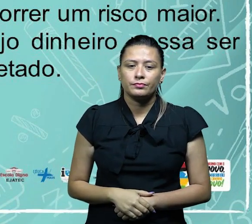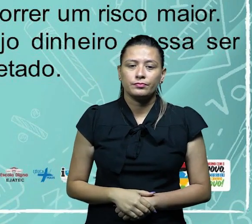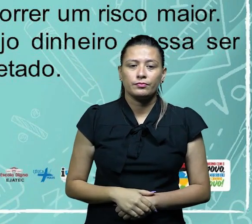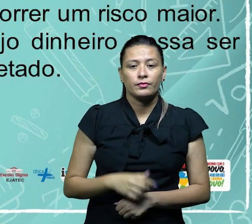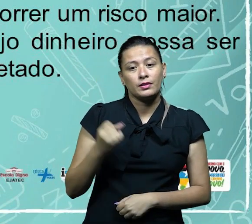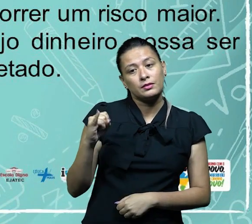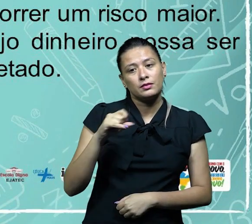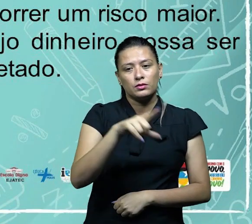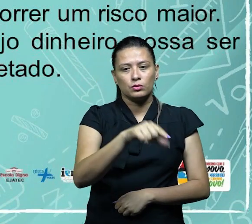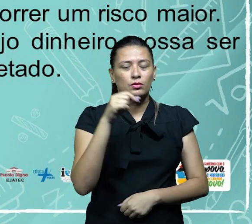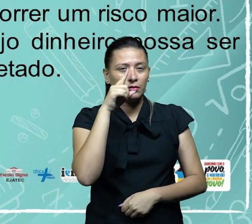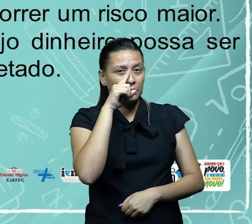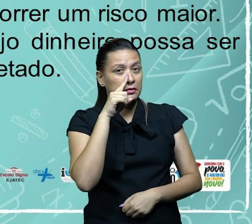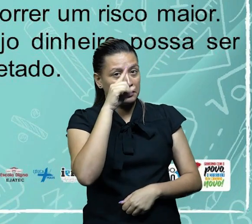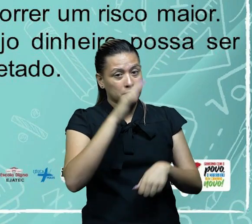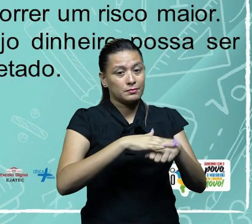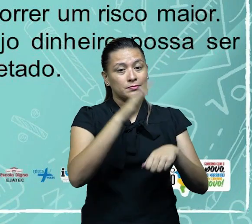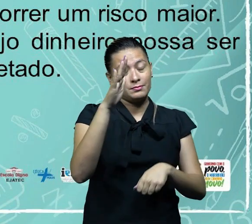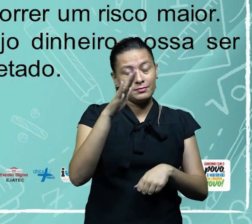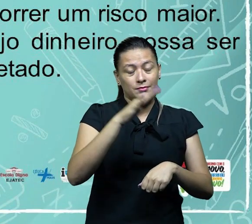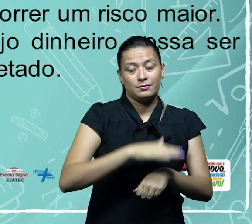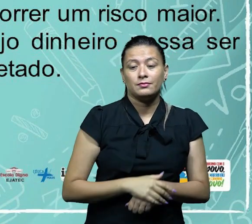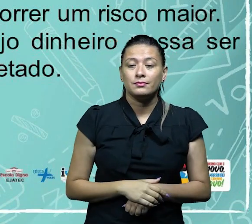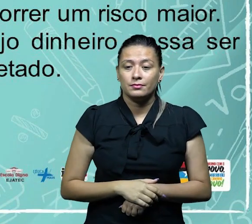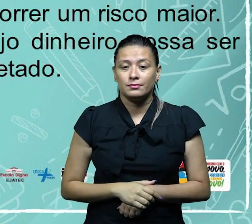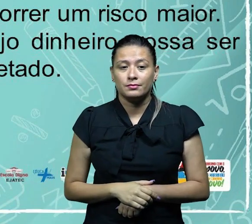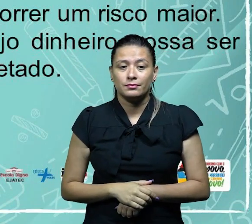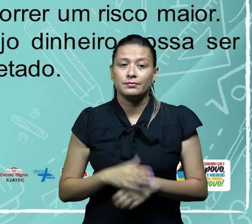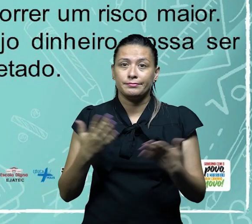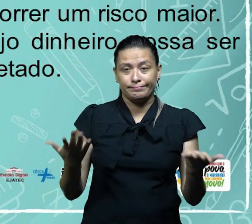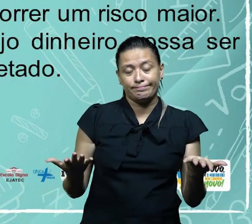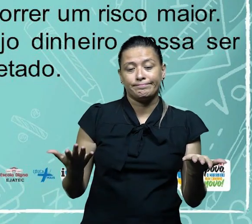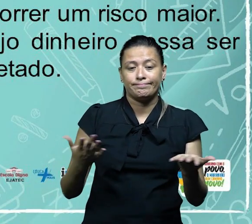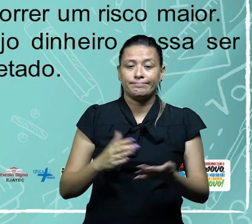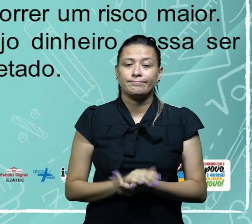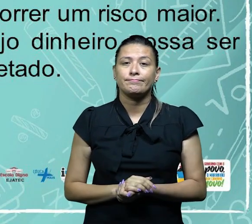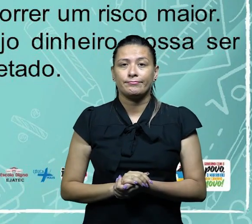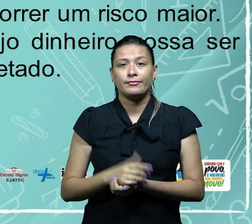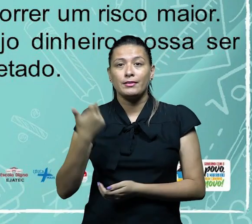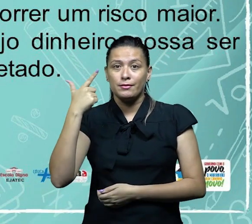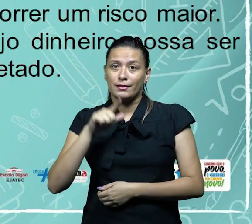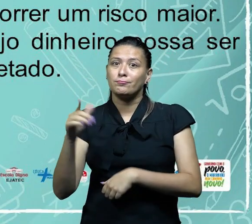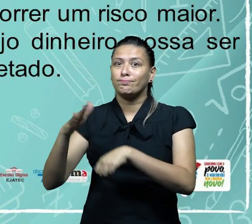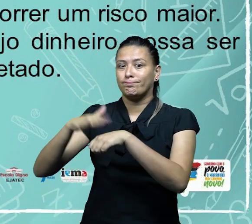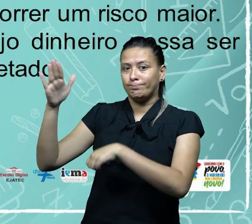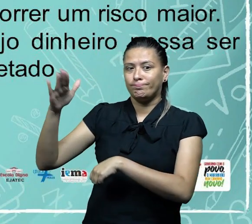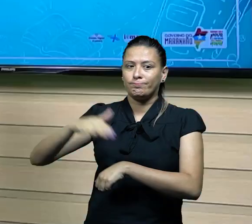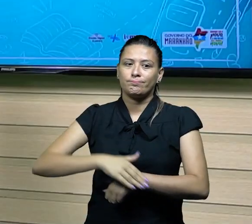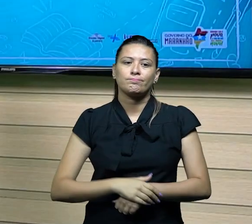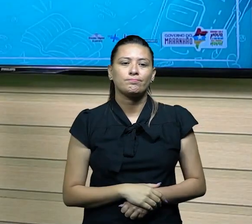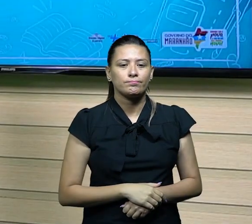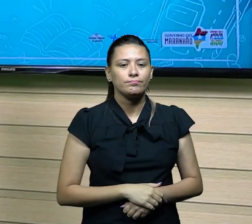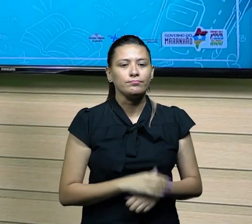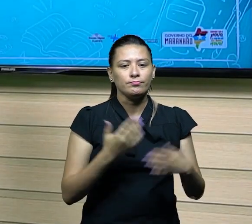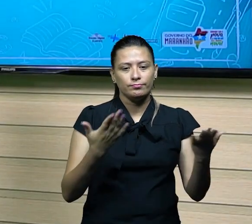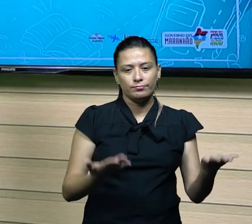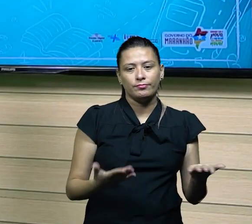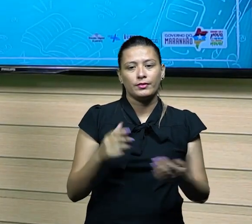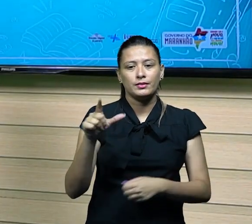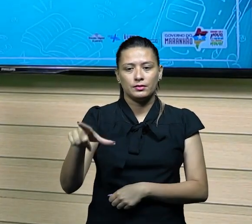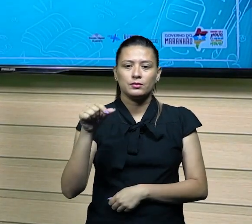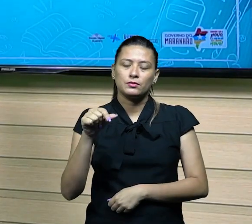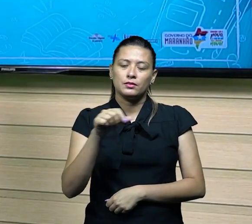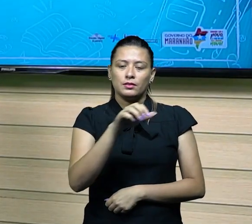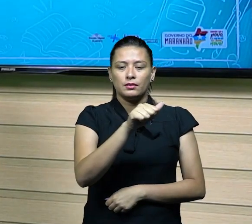mesmo modo, se eu escolher um ativo cujo dinheiro possa ser facilmente sacado, meu rendimento também será afetado. Ou seja, se eu consigo fazer esse